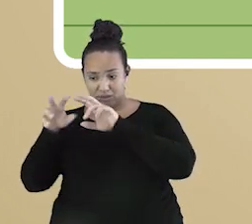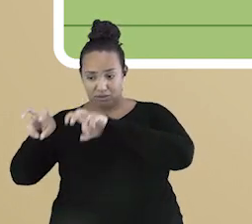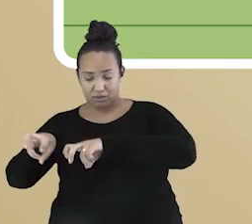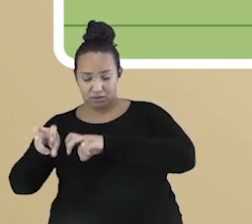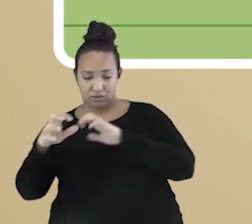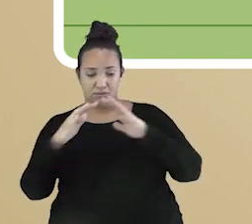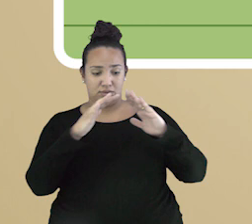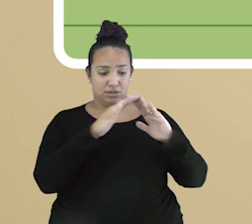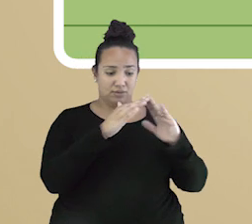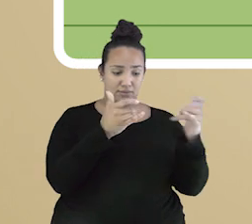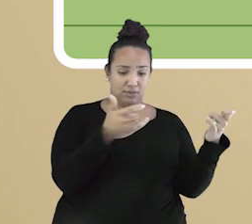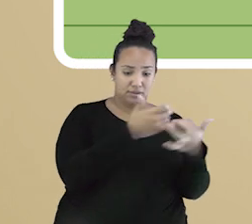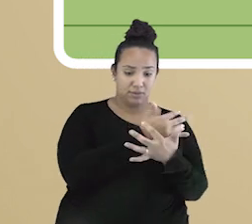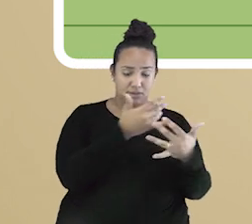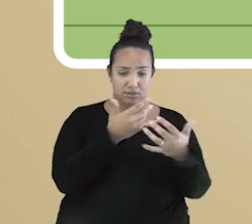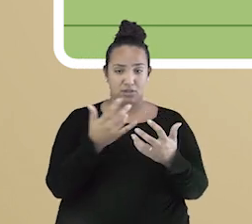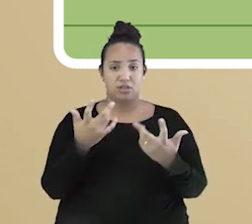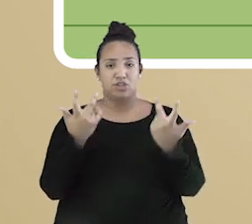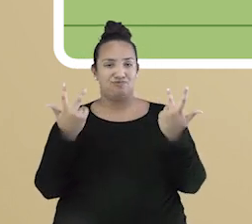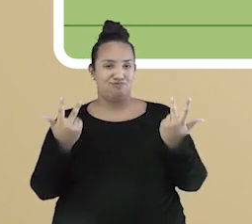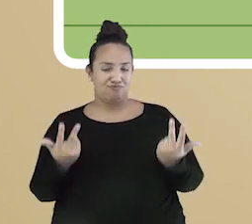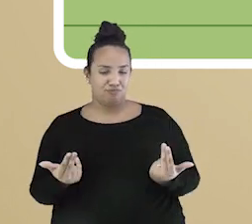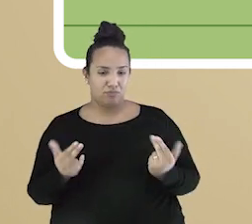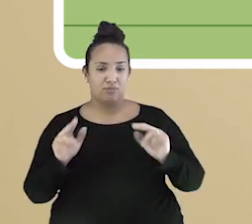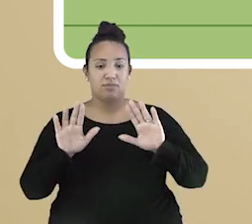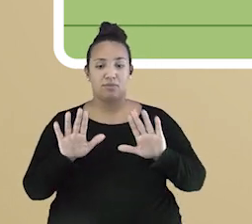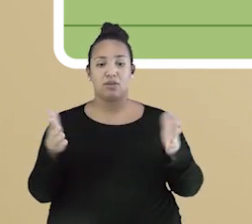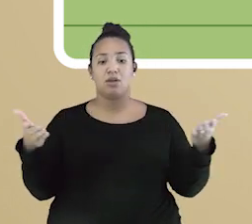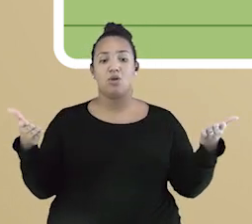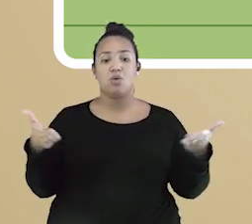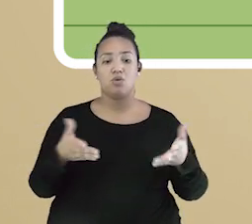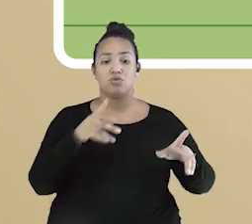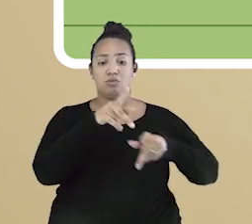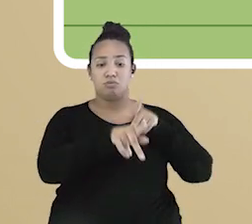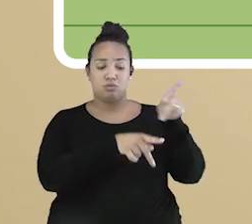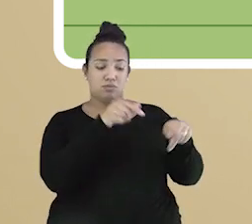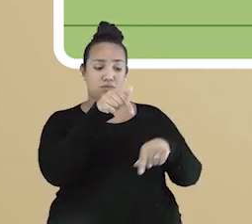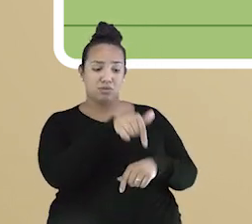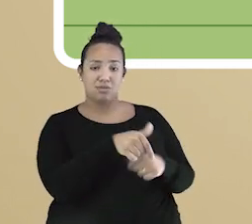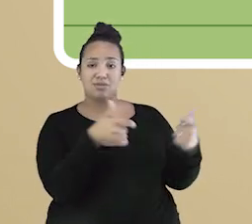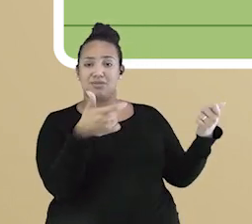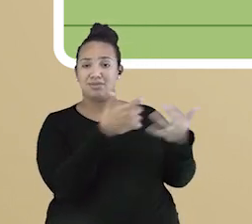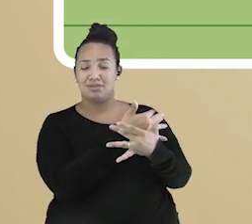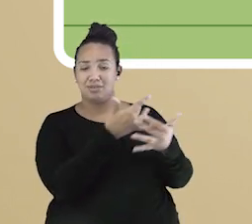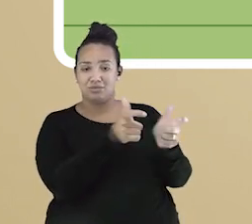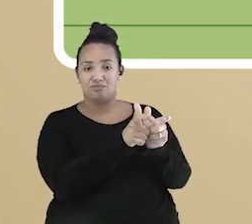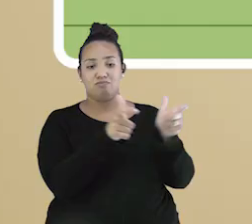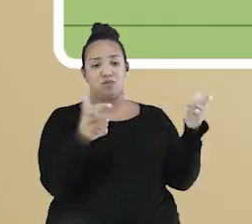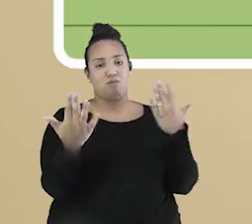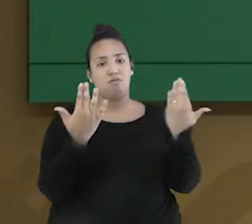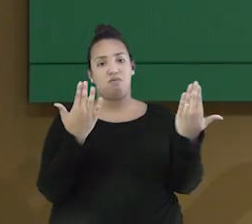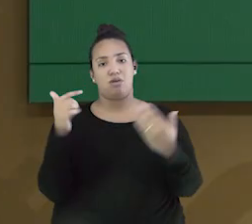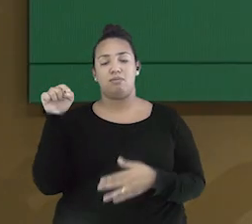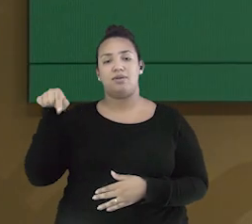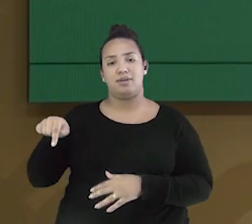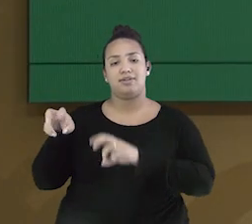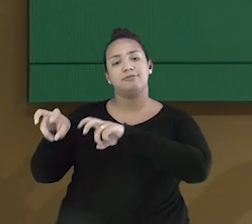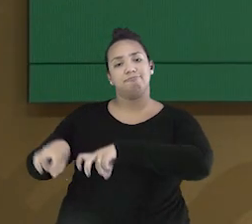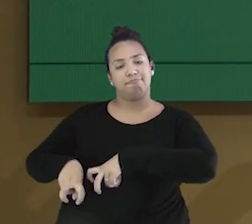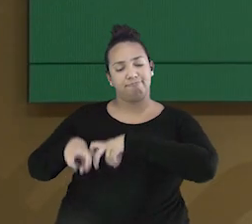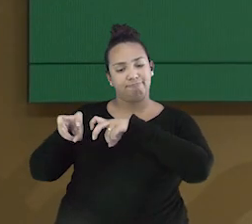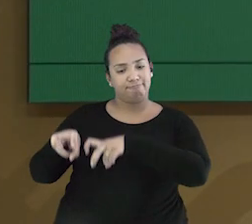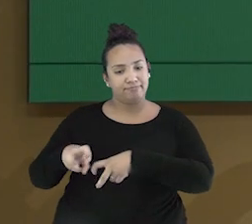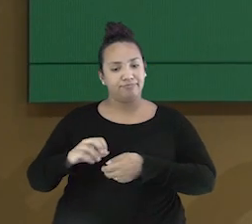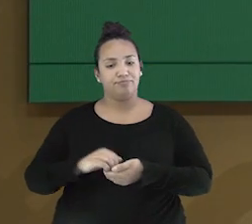cidade era parecida. E hoje, a população urbana é muito maior que a rural. Vocês